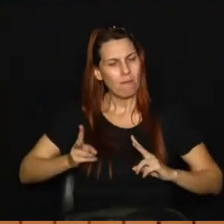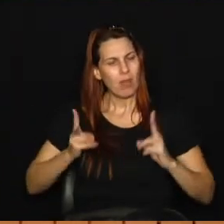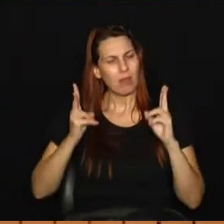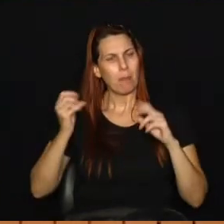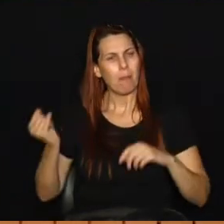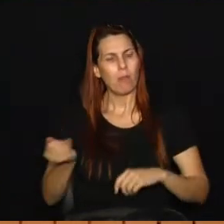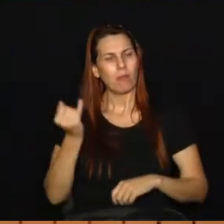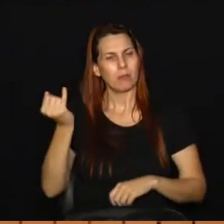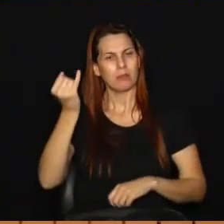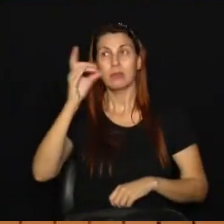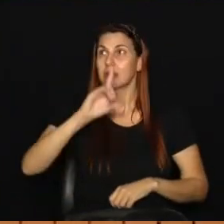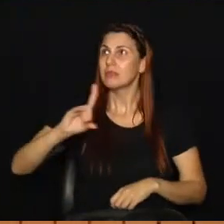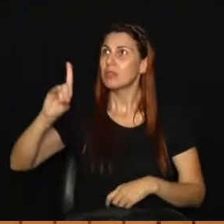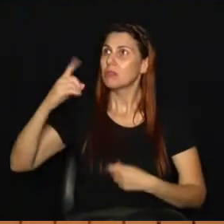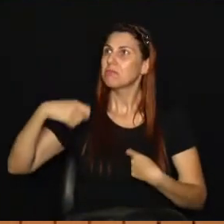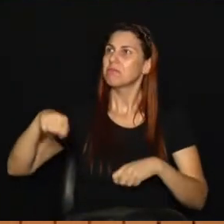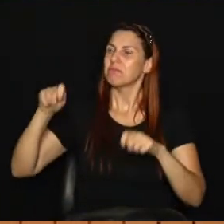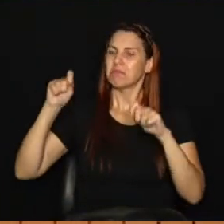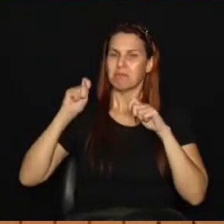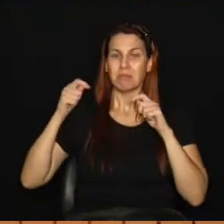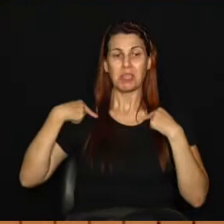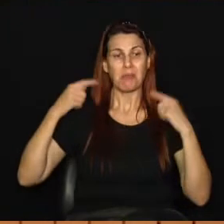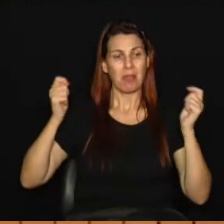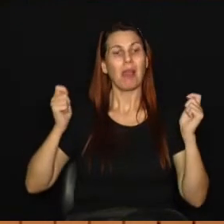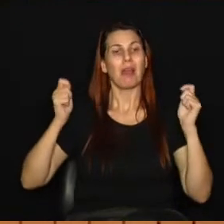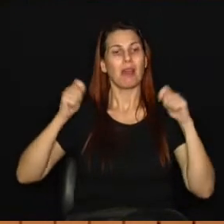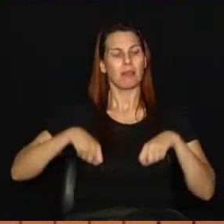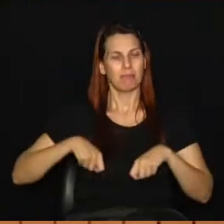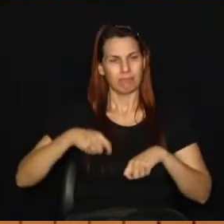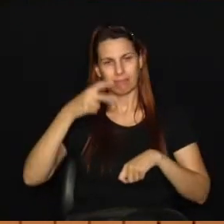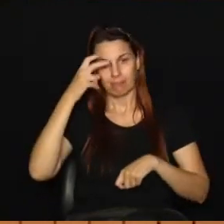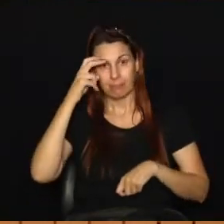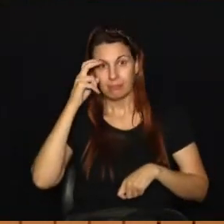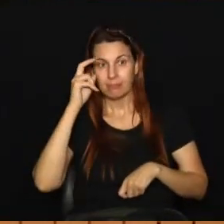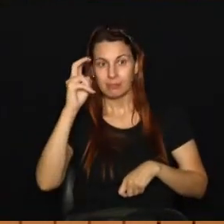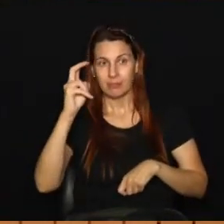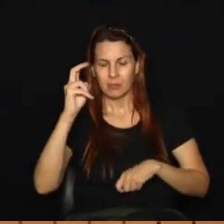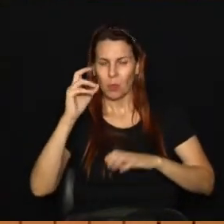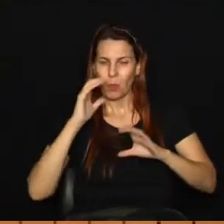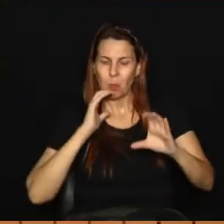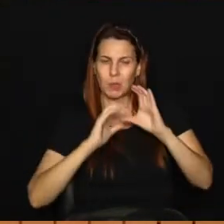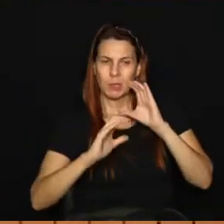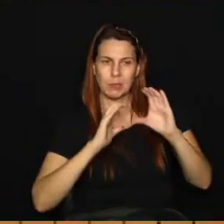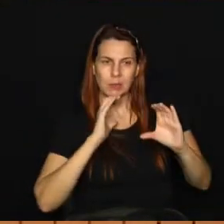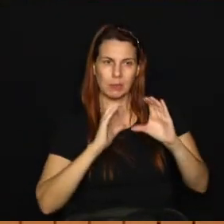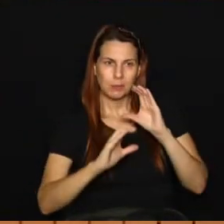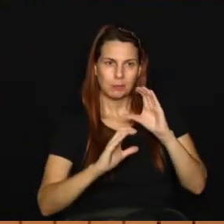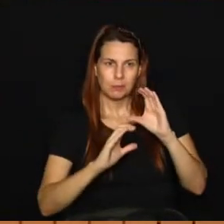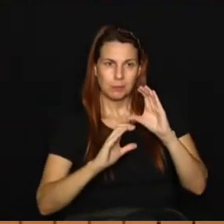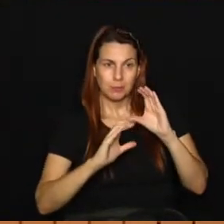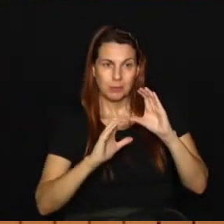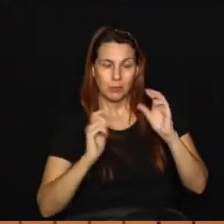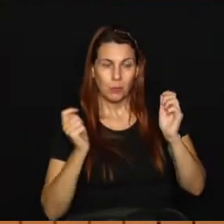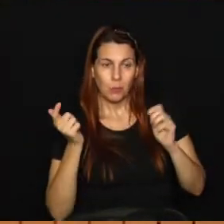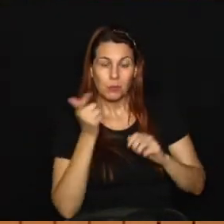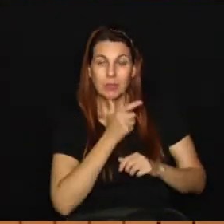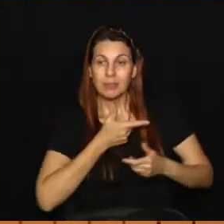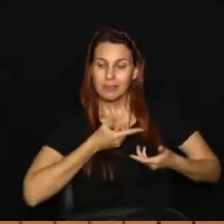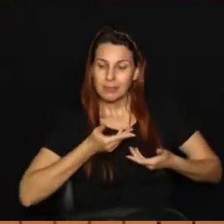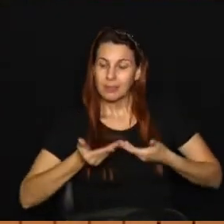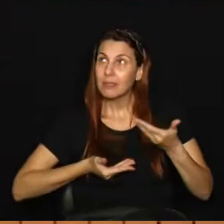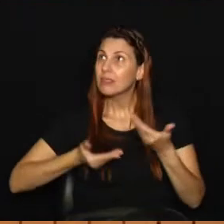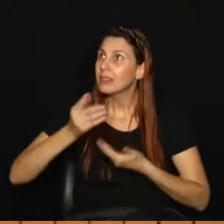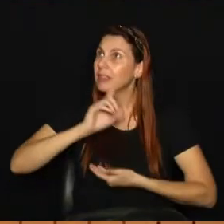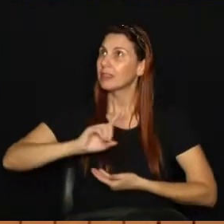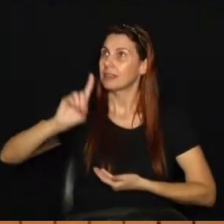concedeu. E Deus me deu a capacidade, a inteligência, a comunicação, justamente para servi-lo.